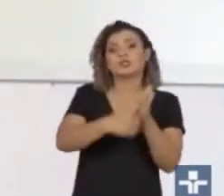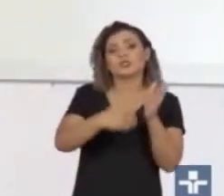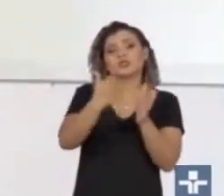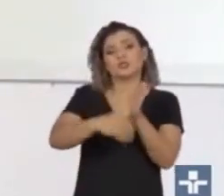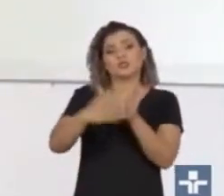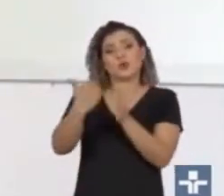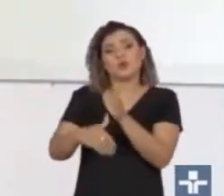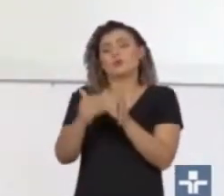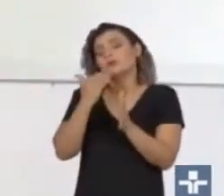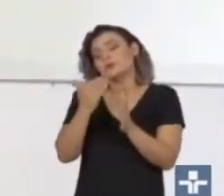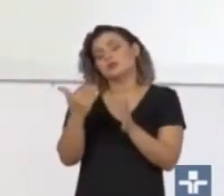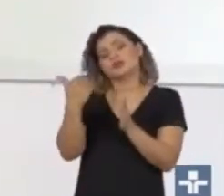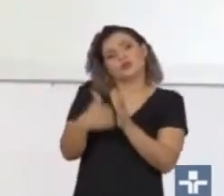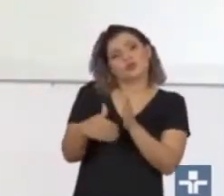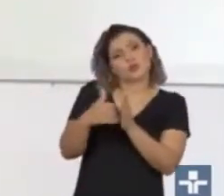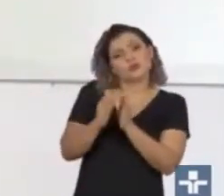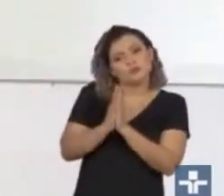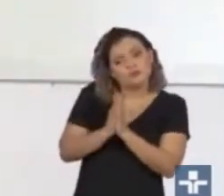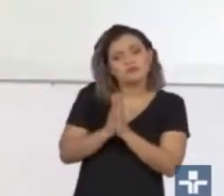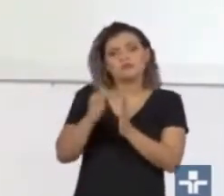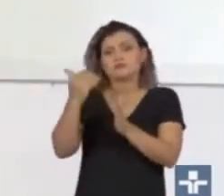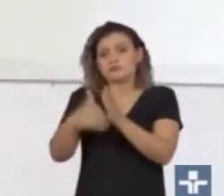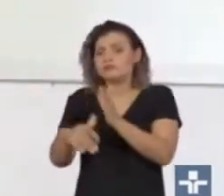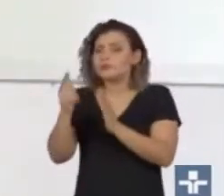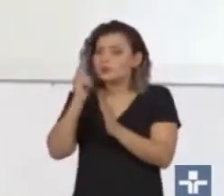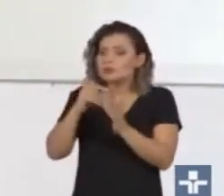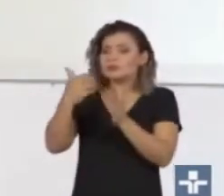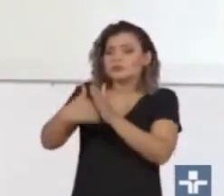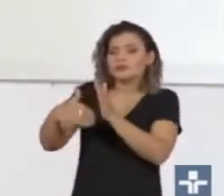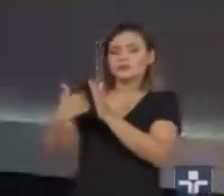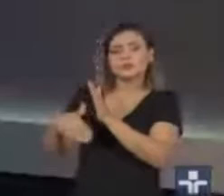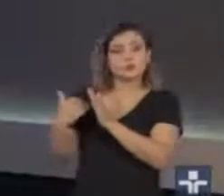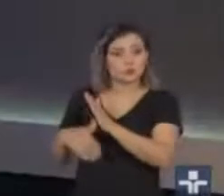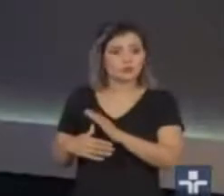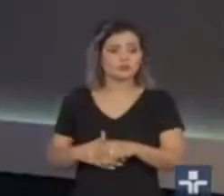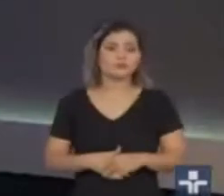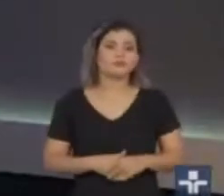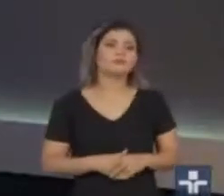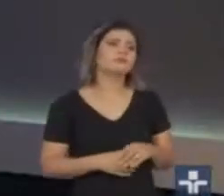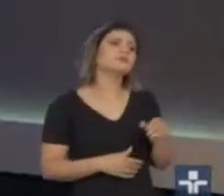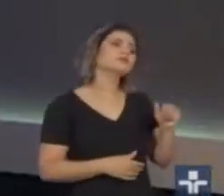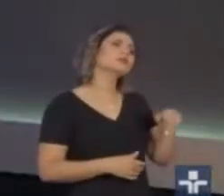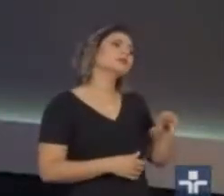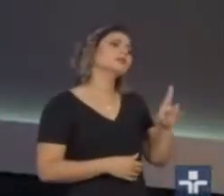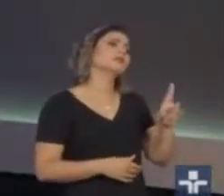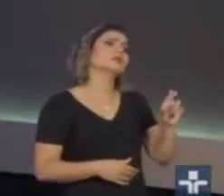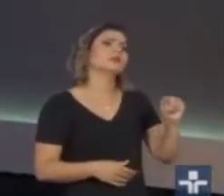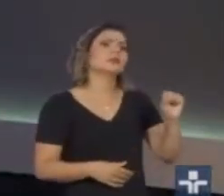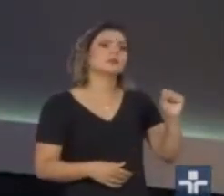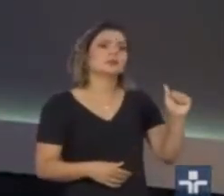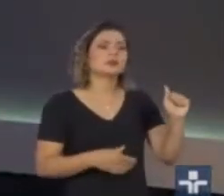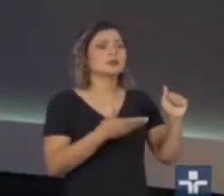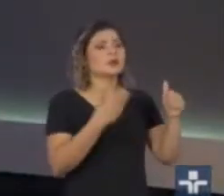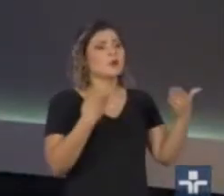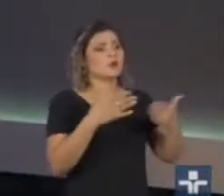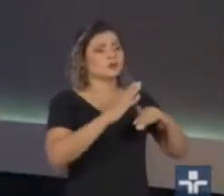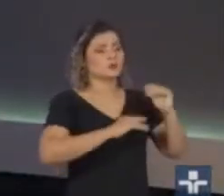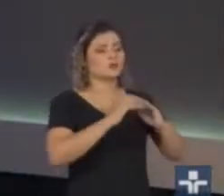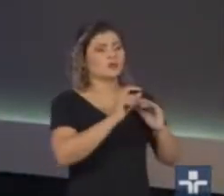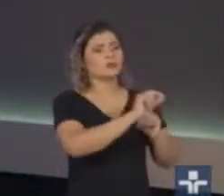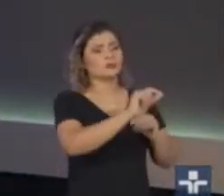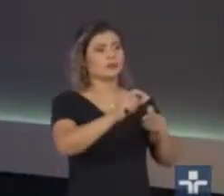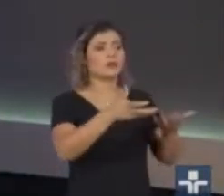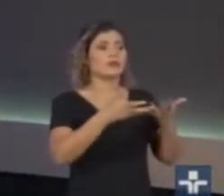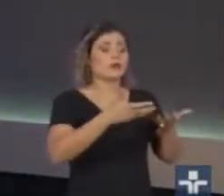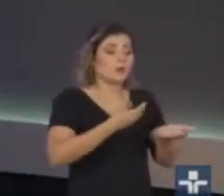né? Pedir que as instituições concedam descontos. E, Andressa, quem está se profissionalizando hoje já